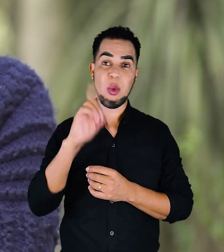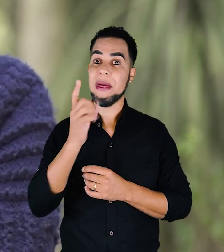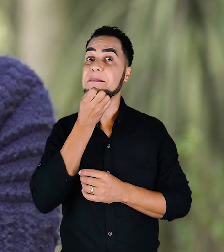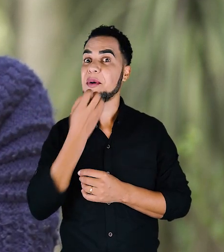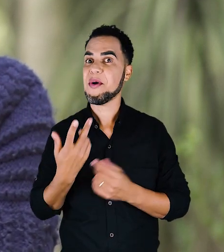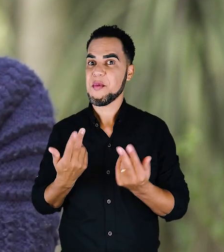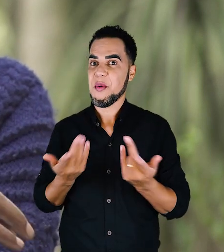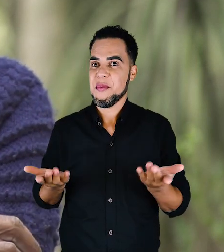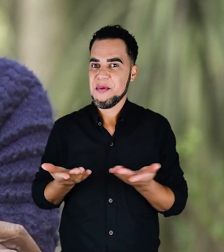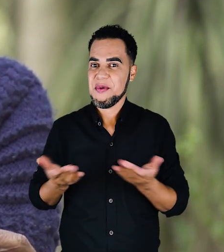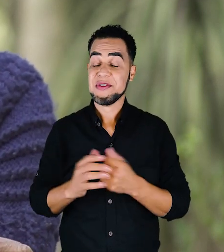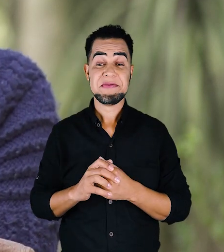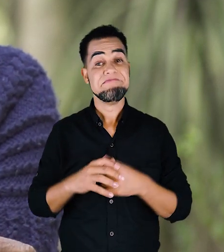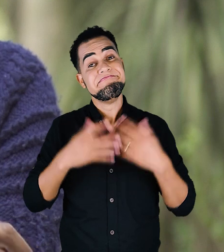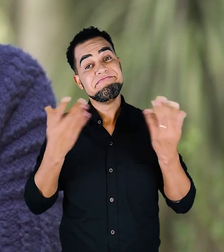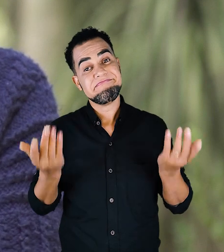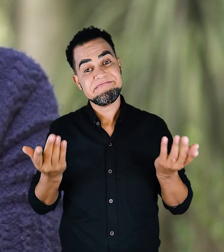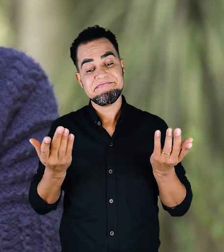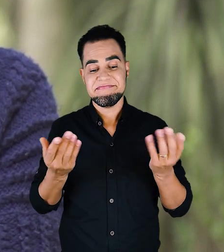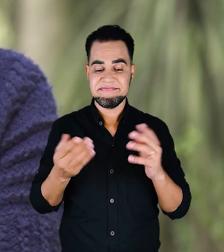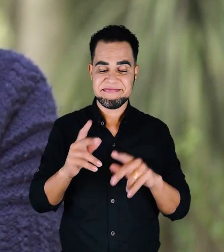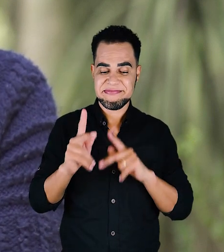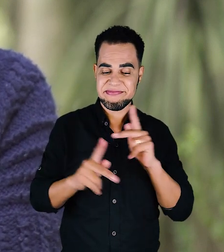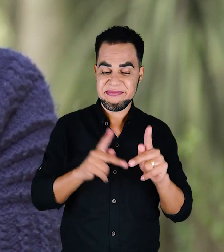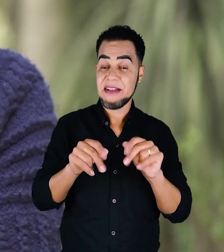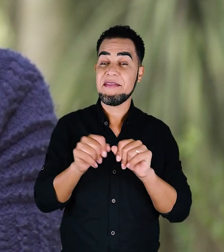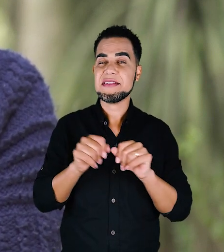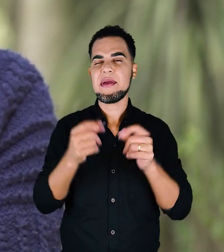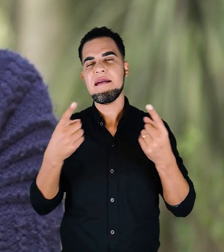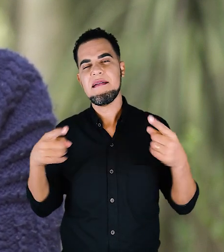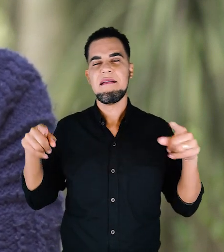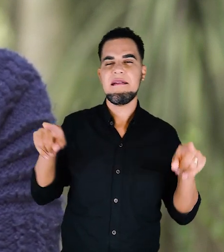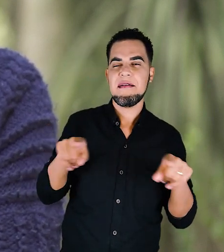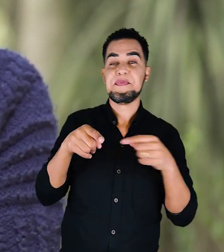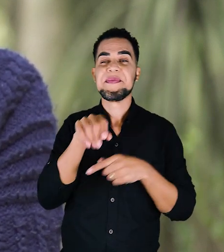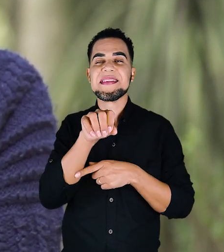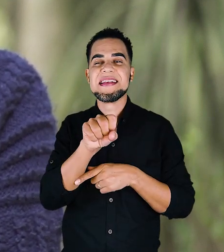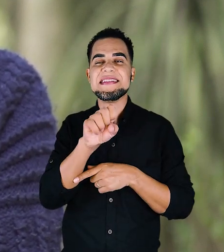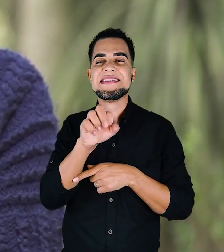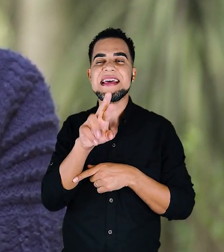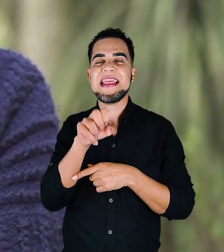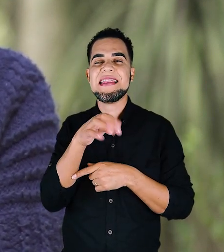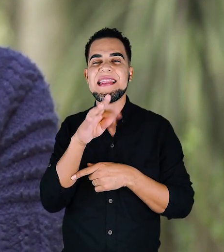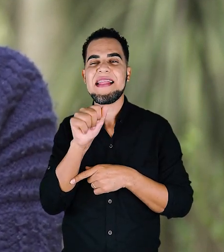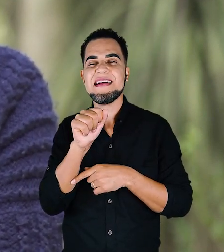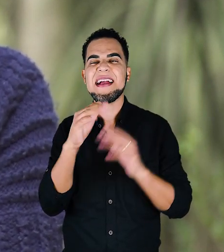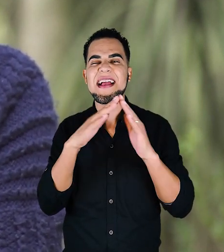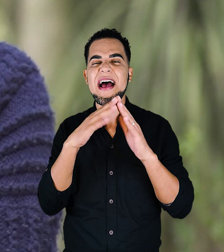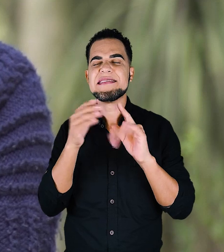rádios, nesse rádio bom igual a ele. Então o pessoal tinha um que fazia essa de serenata.